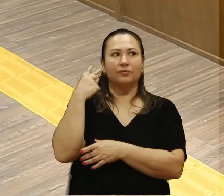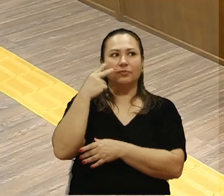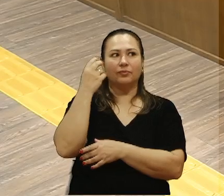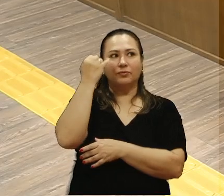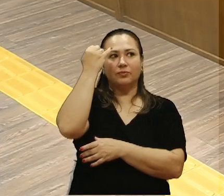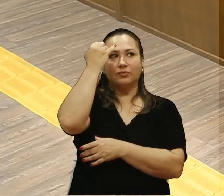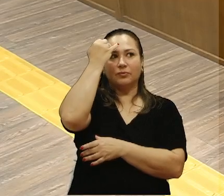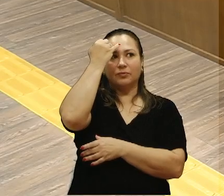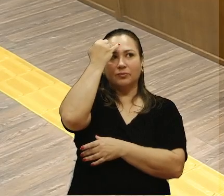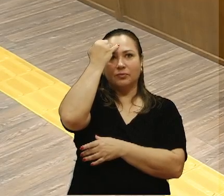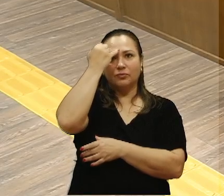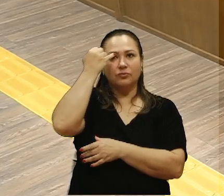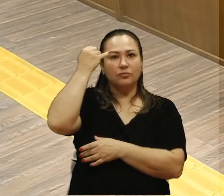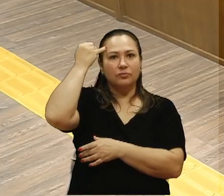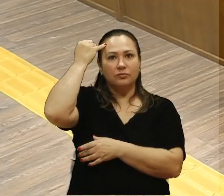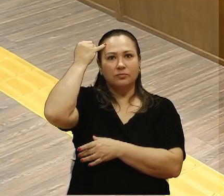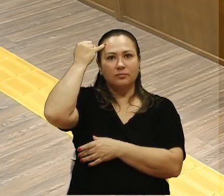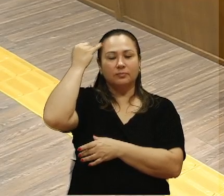D'Ambrosio.